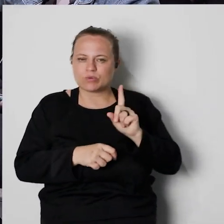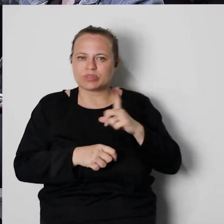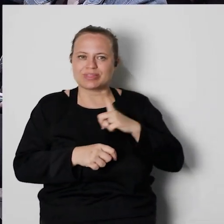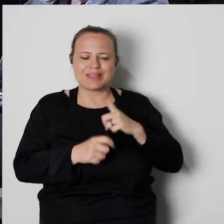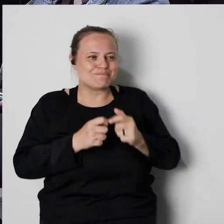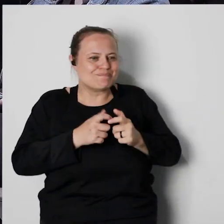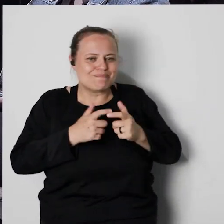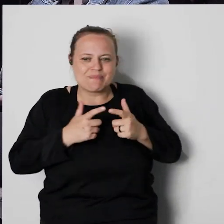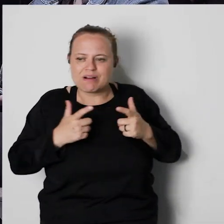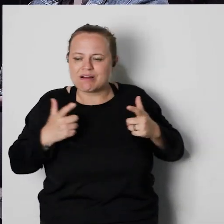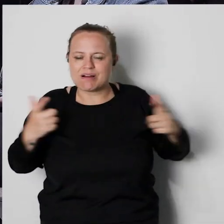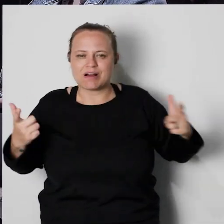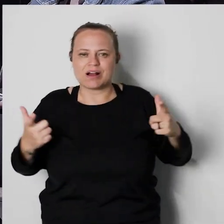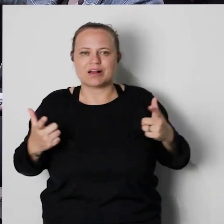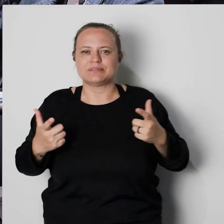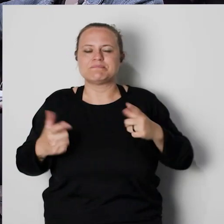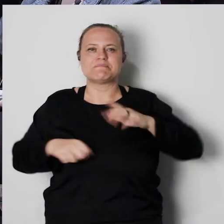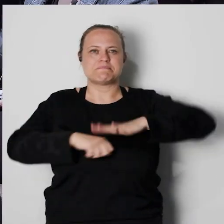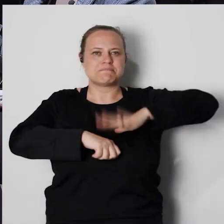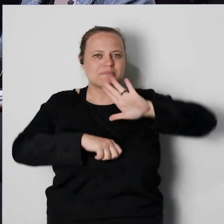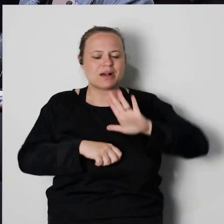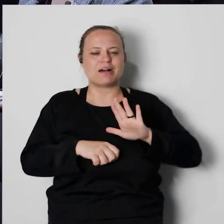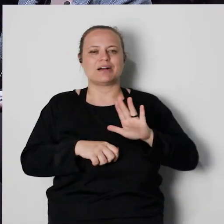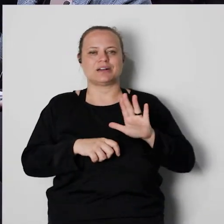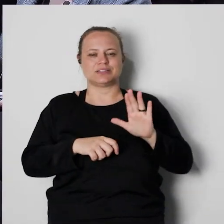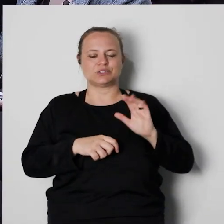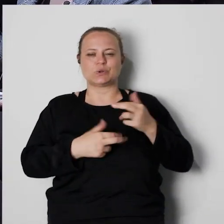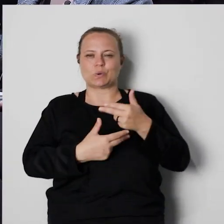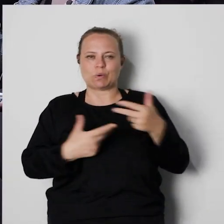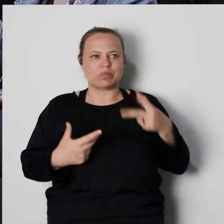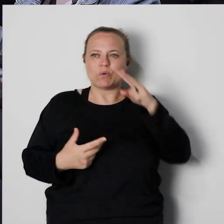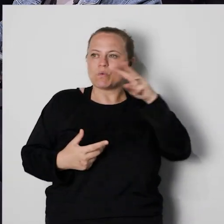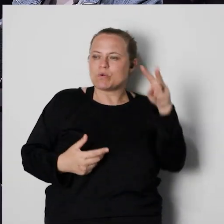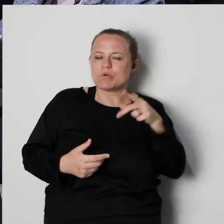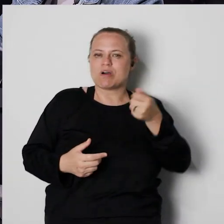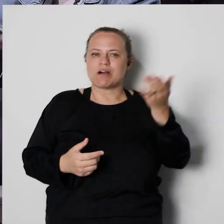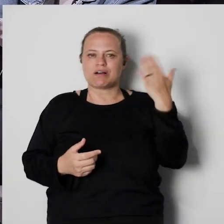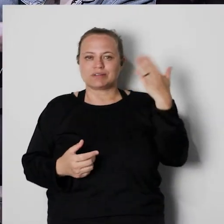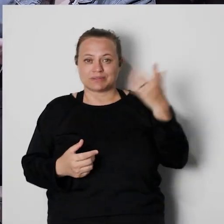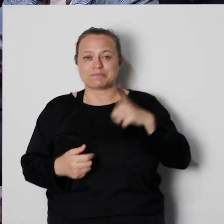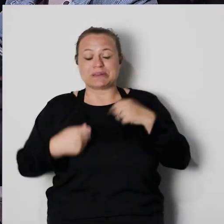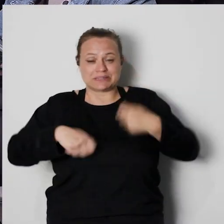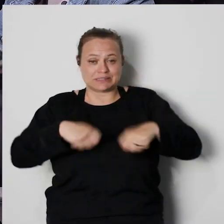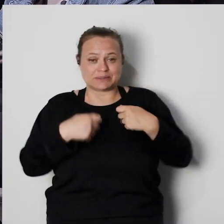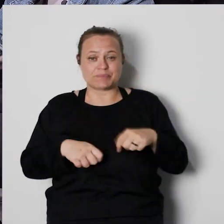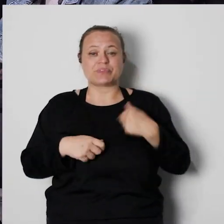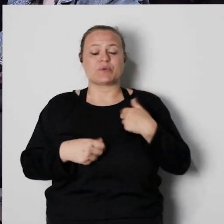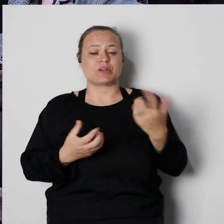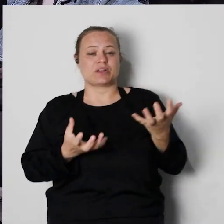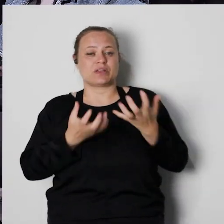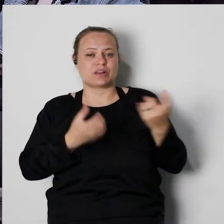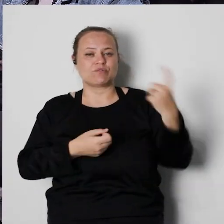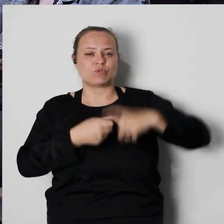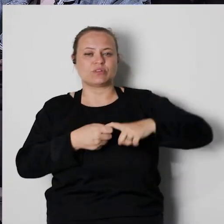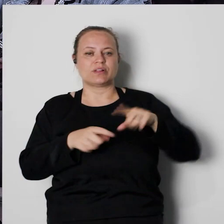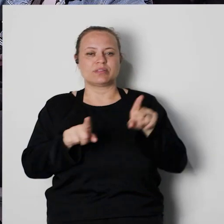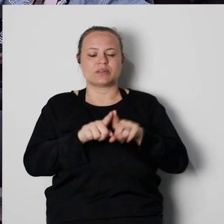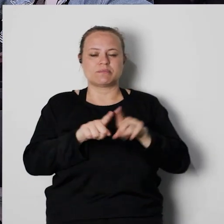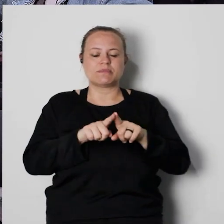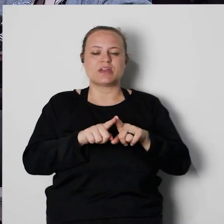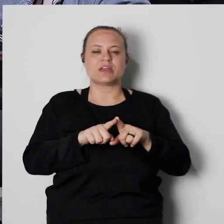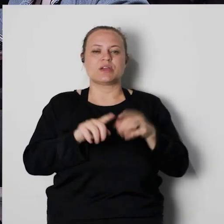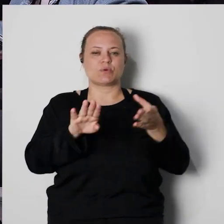né? E realmente quando você chega para uma agência como a Ancine e fala, sua produção é X por ano, e agora você olha, não, tem